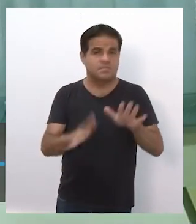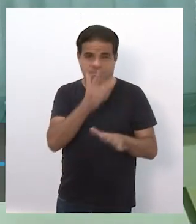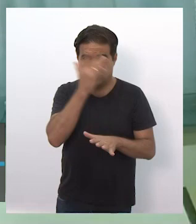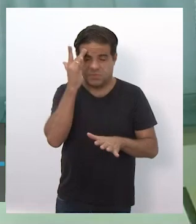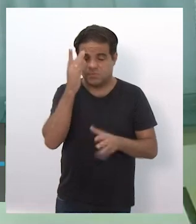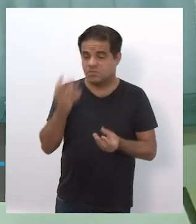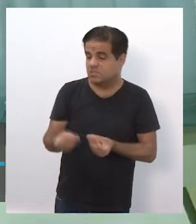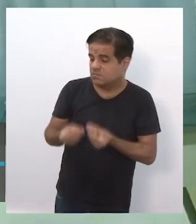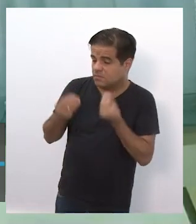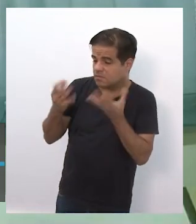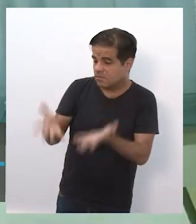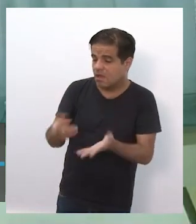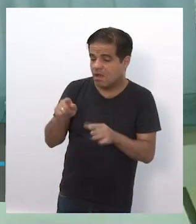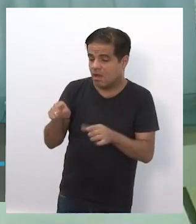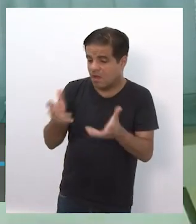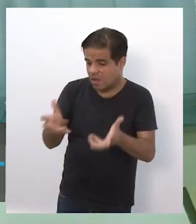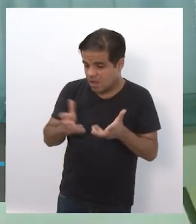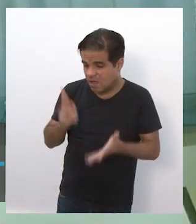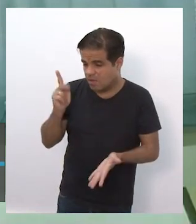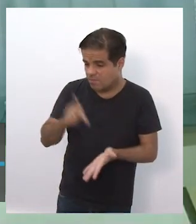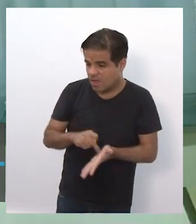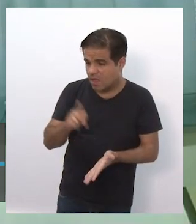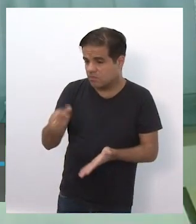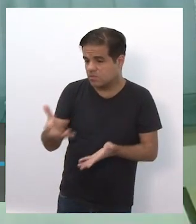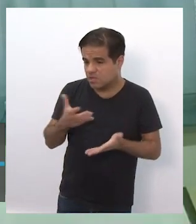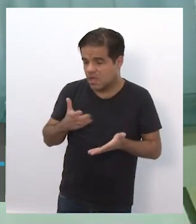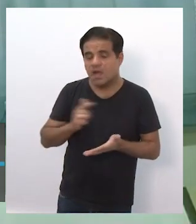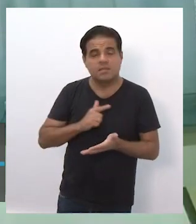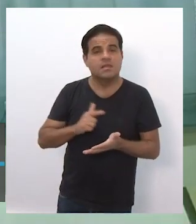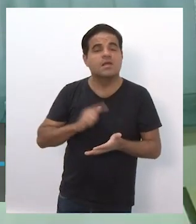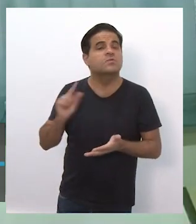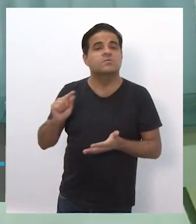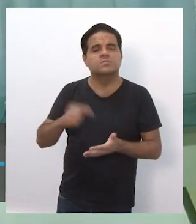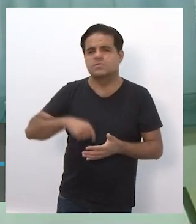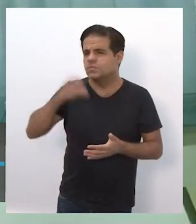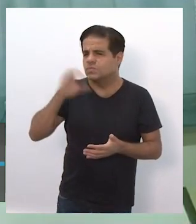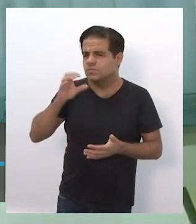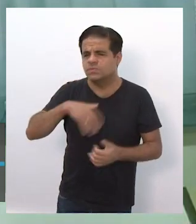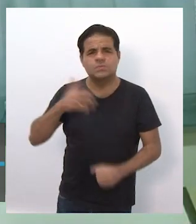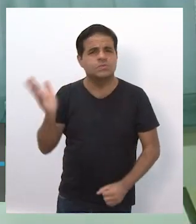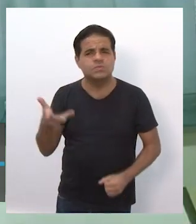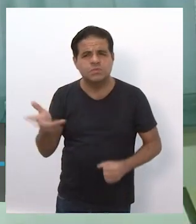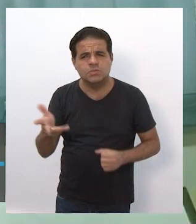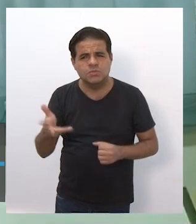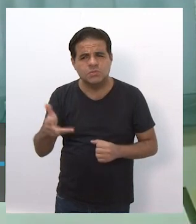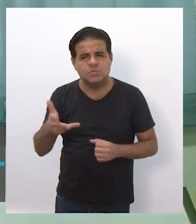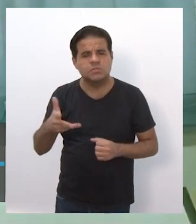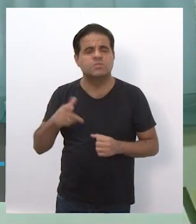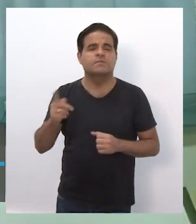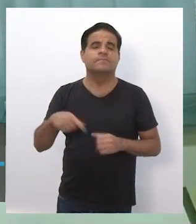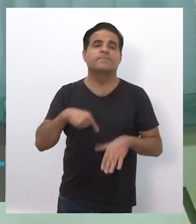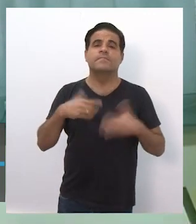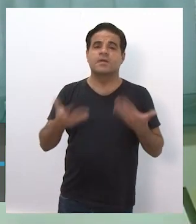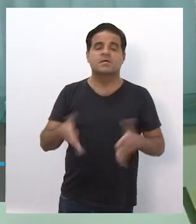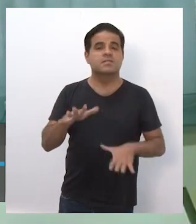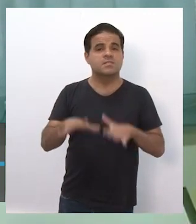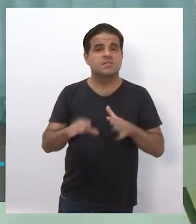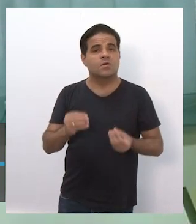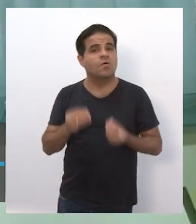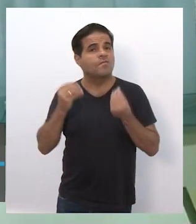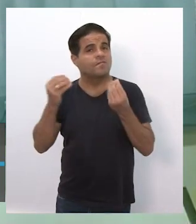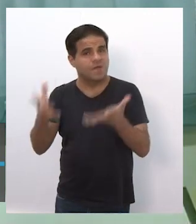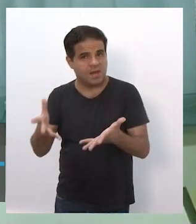te oferece, olha, aqui você de fato, você tem ali uma velocidade maior no armazenamento, mas às vezes ele te